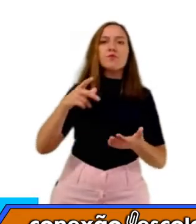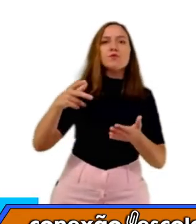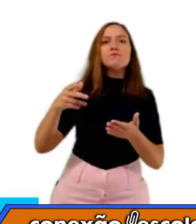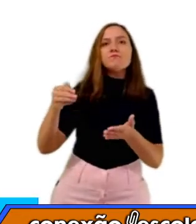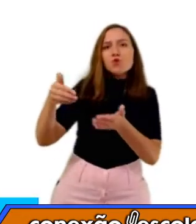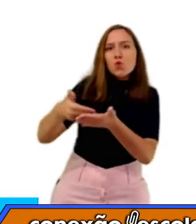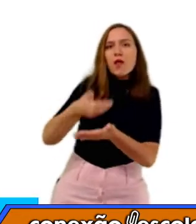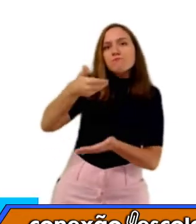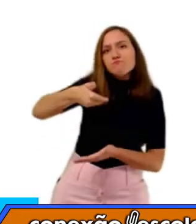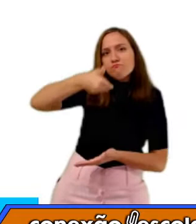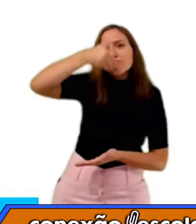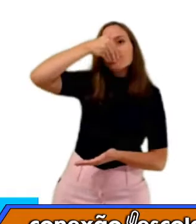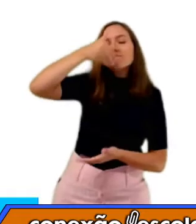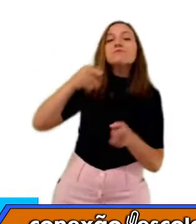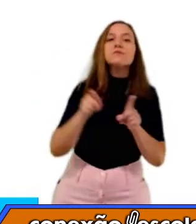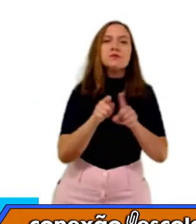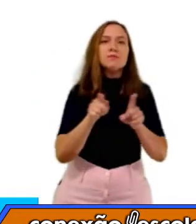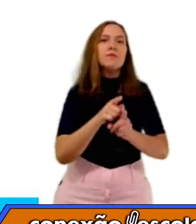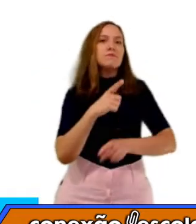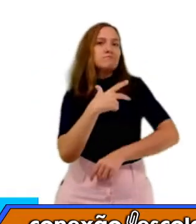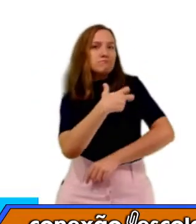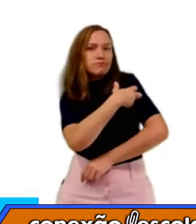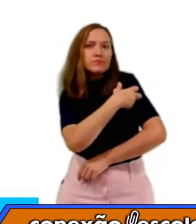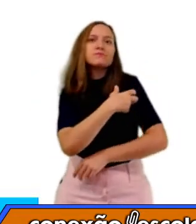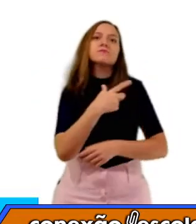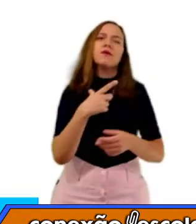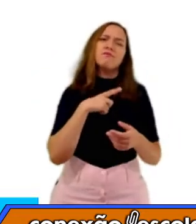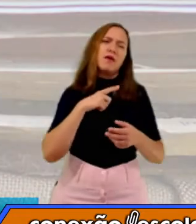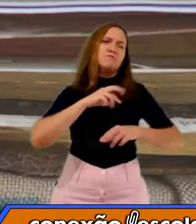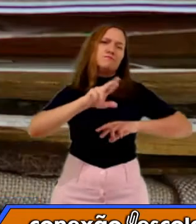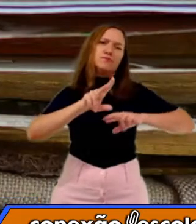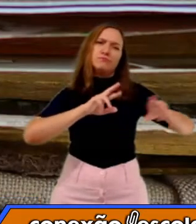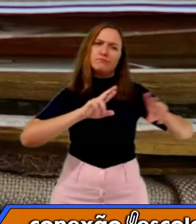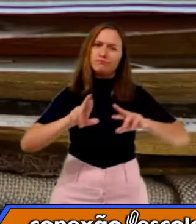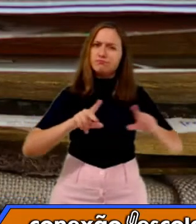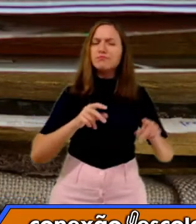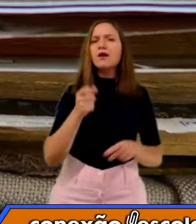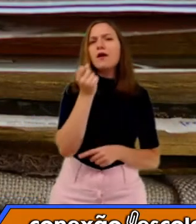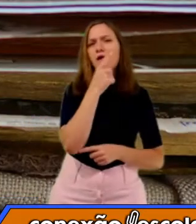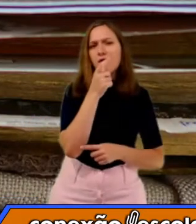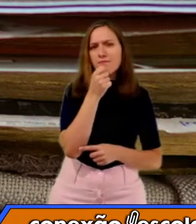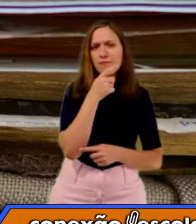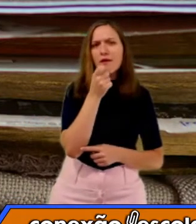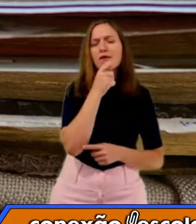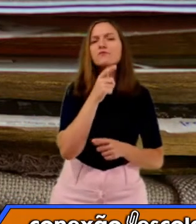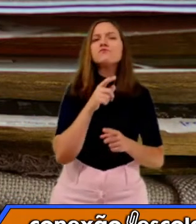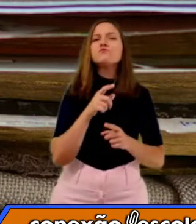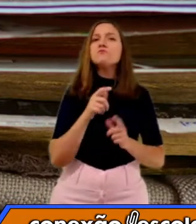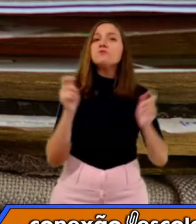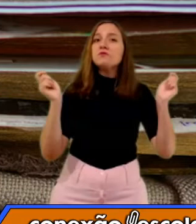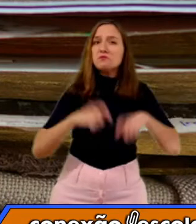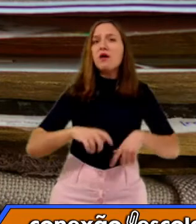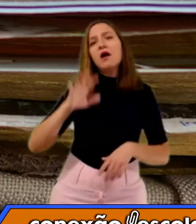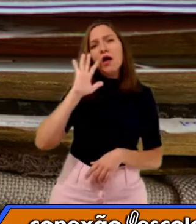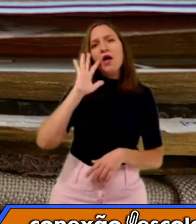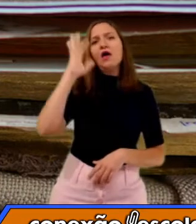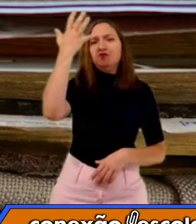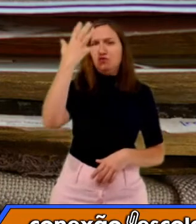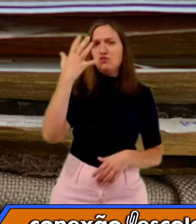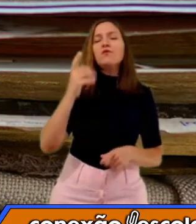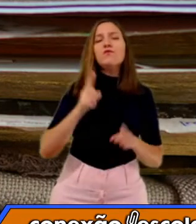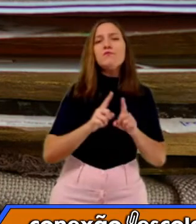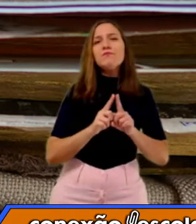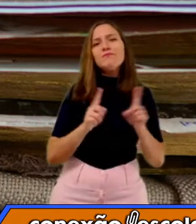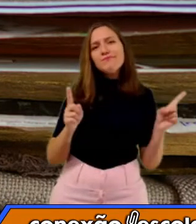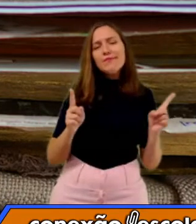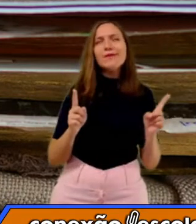temos várias formas de administrar um medicamento que tenha o mesmo efeito, mas